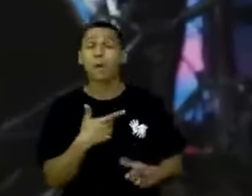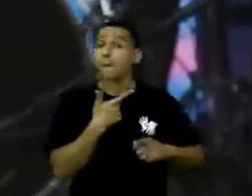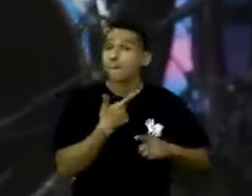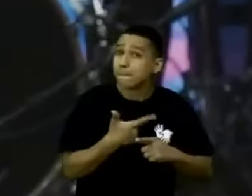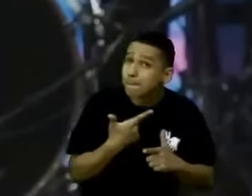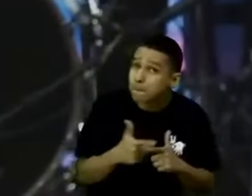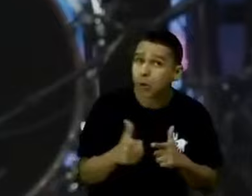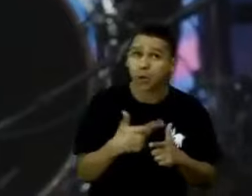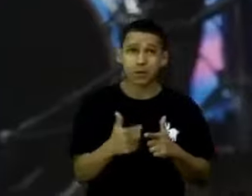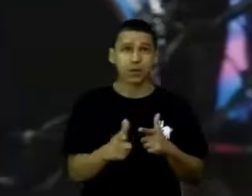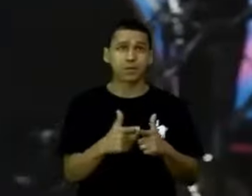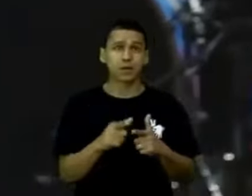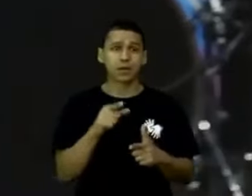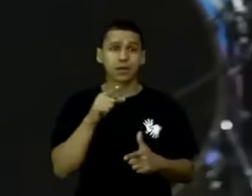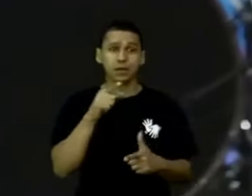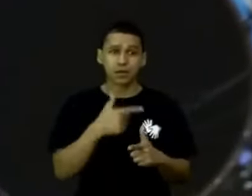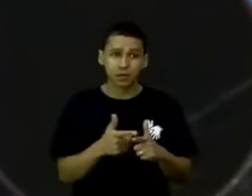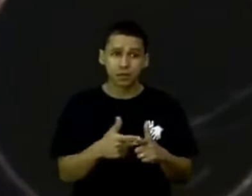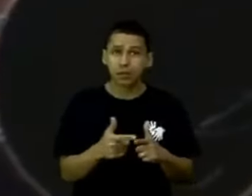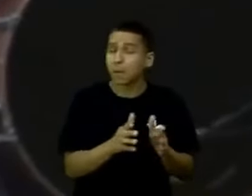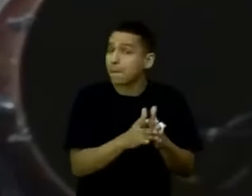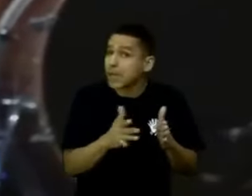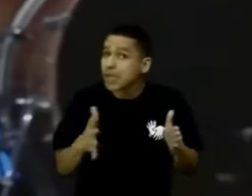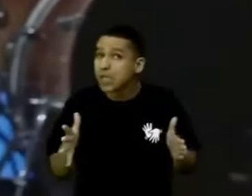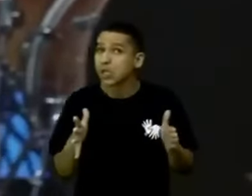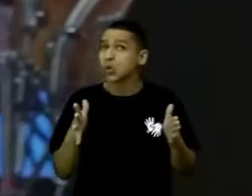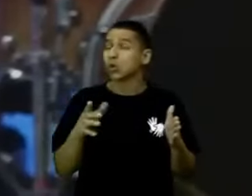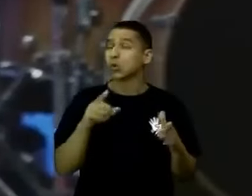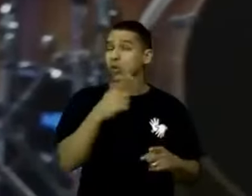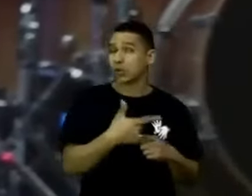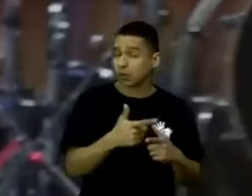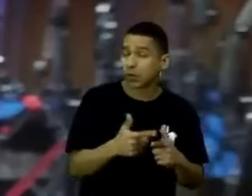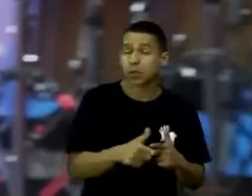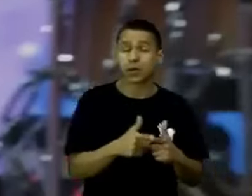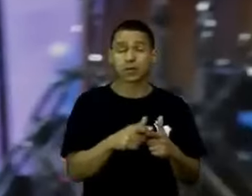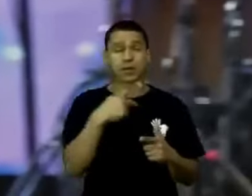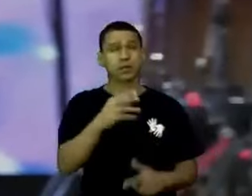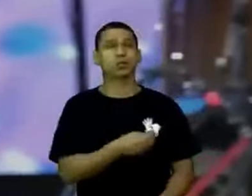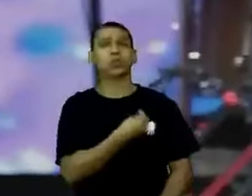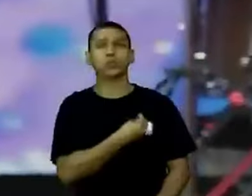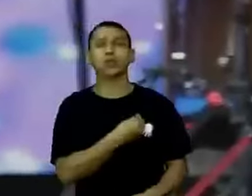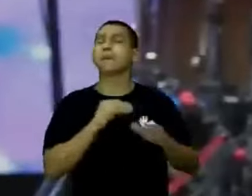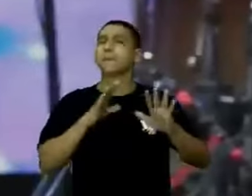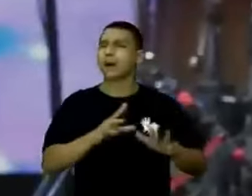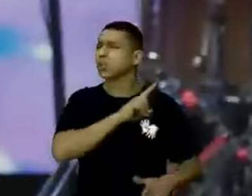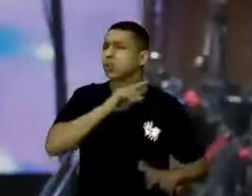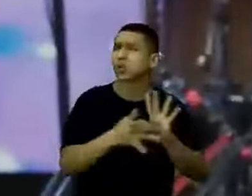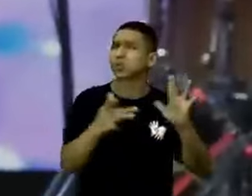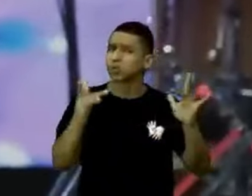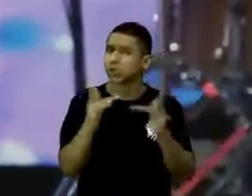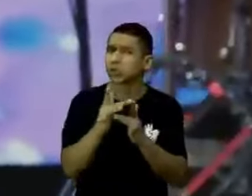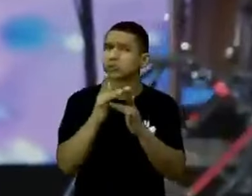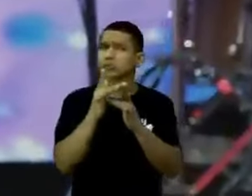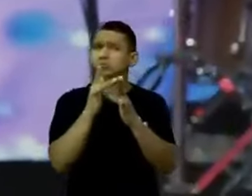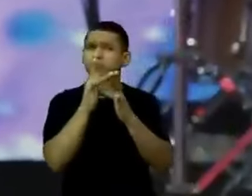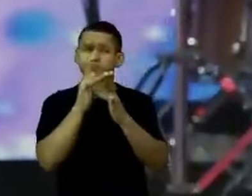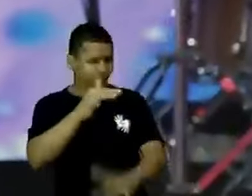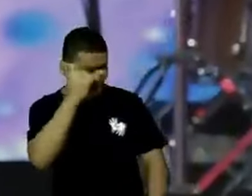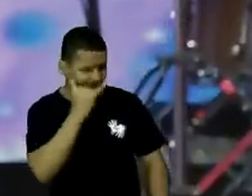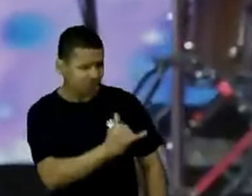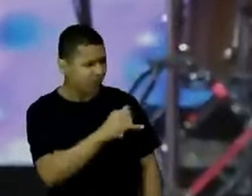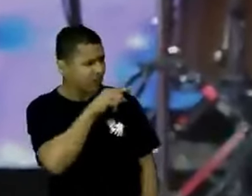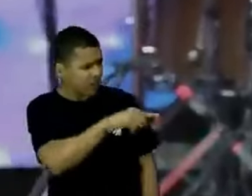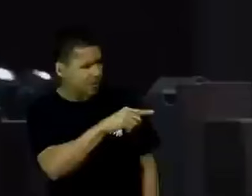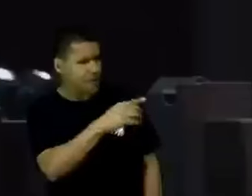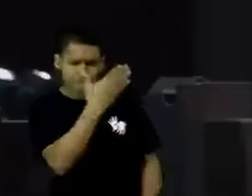de entrar. Fala para ele, mas em nome de Jesus, eu libero uma palavra. Não perca mais